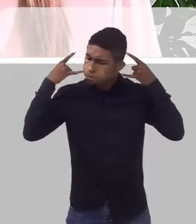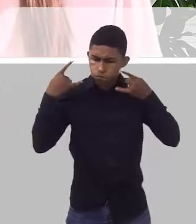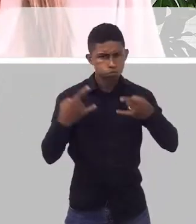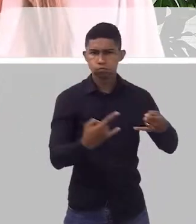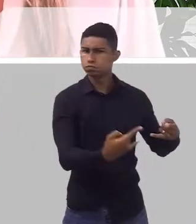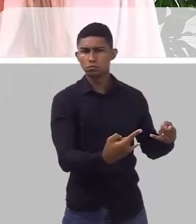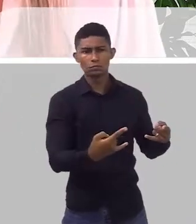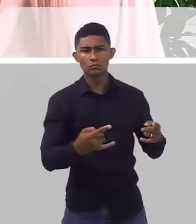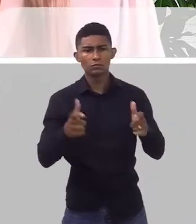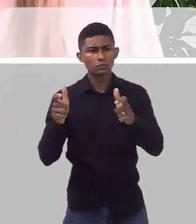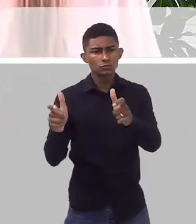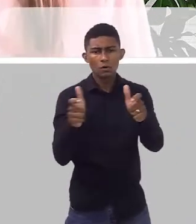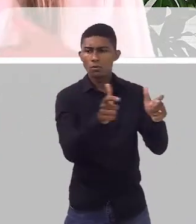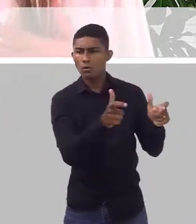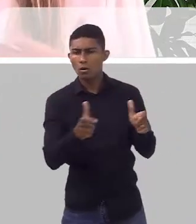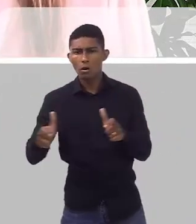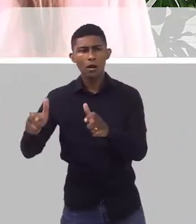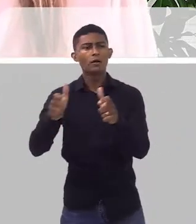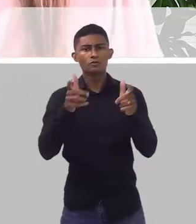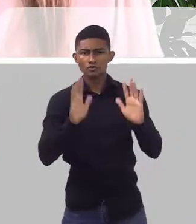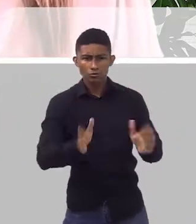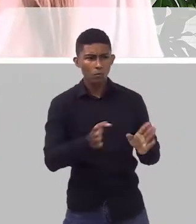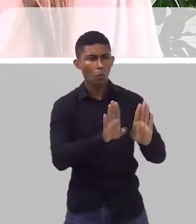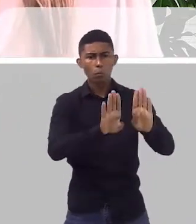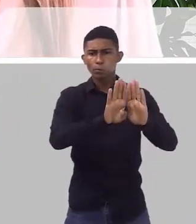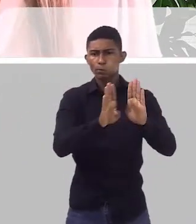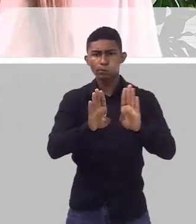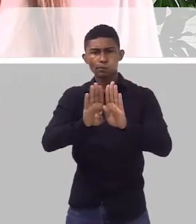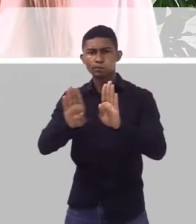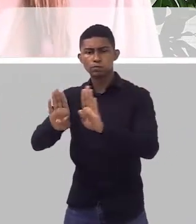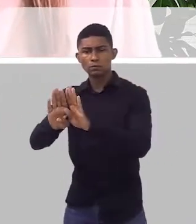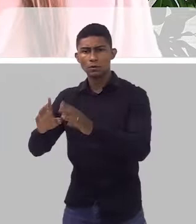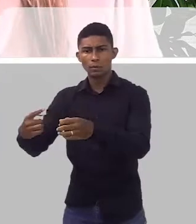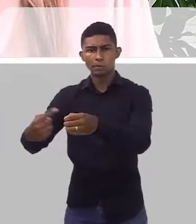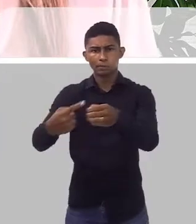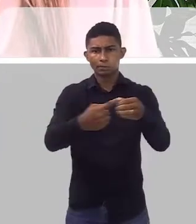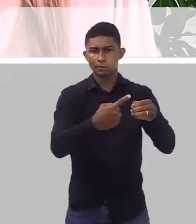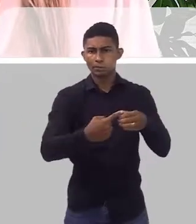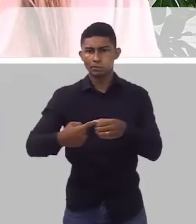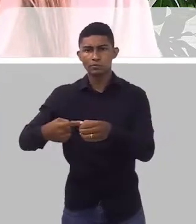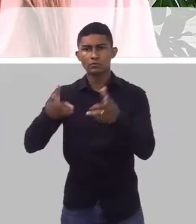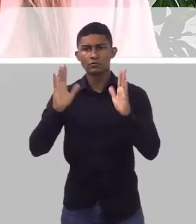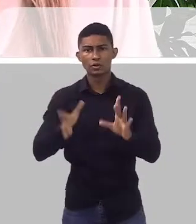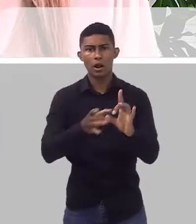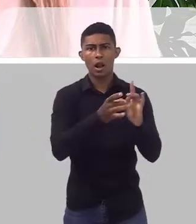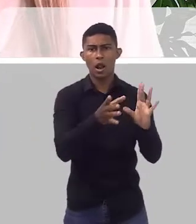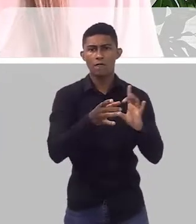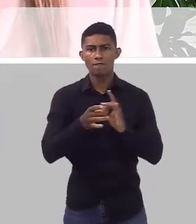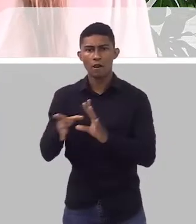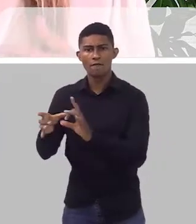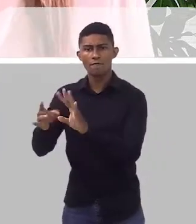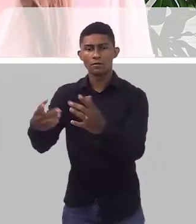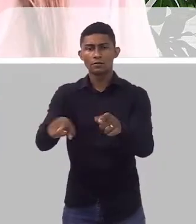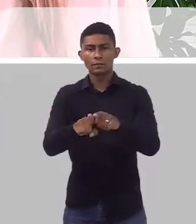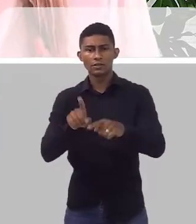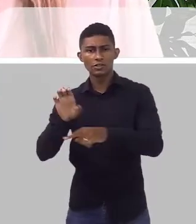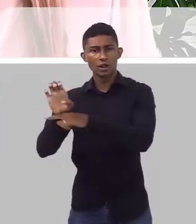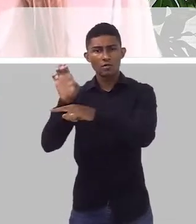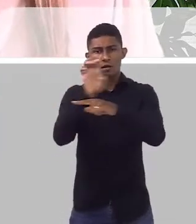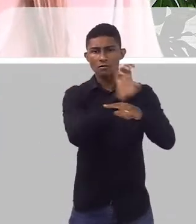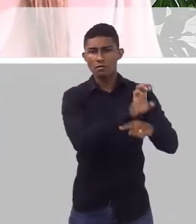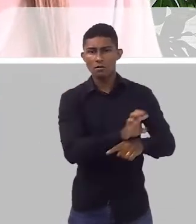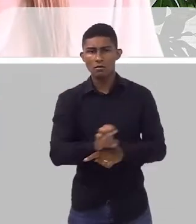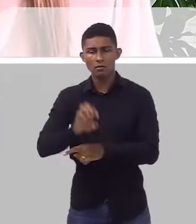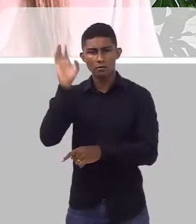também em locais fechados. Alguns municípios já liberaram, muitos estados também do país. Mas a gente ainda percebe